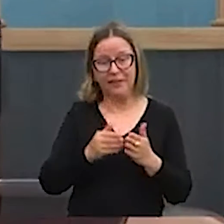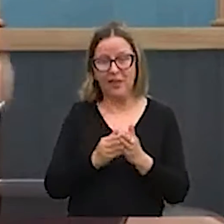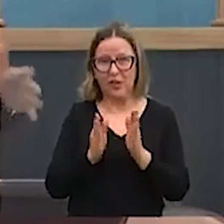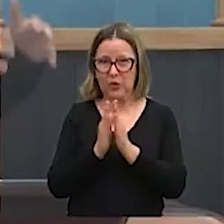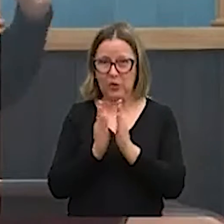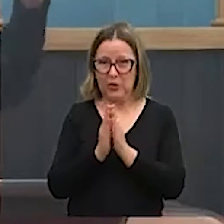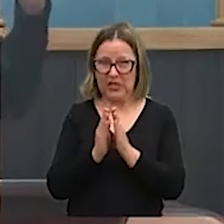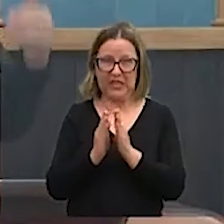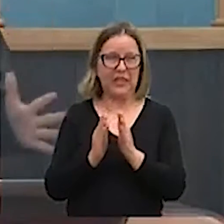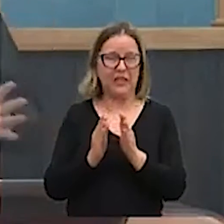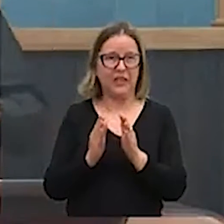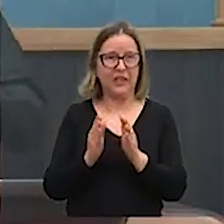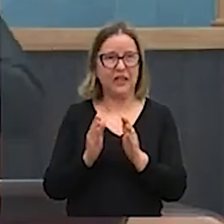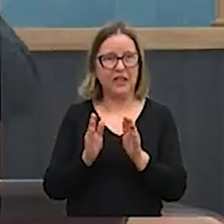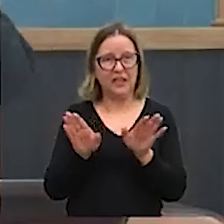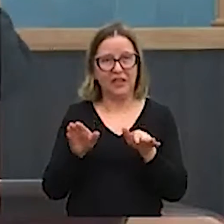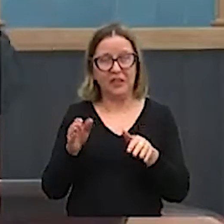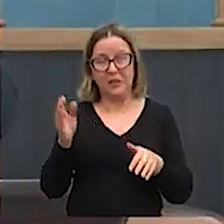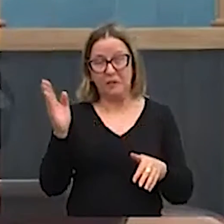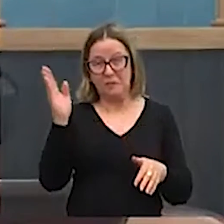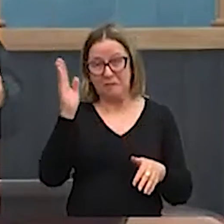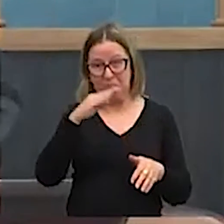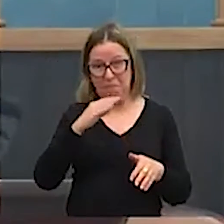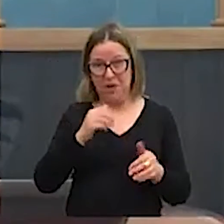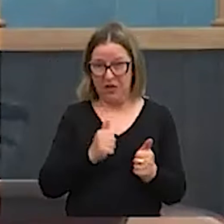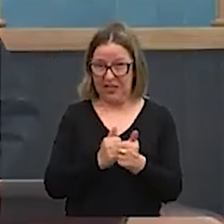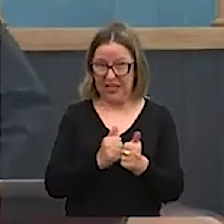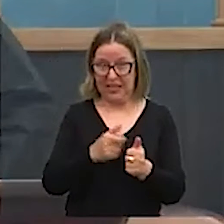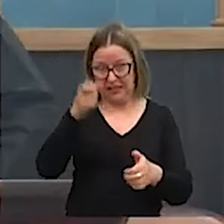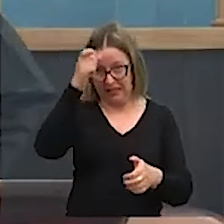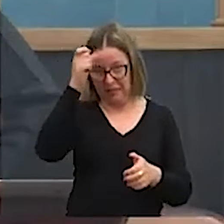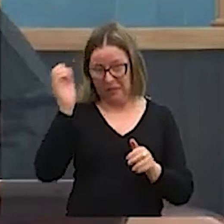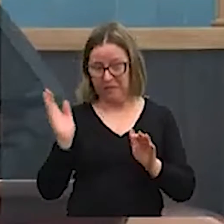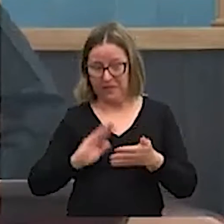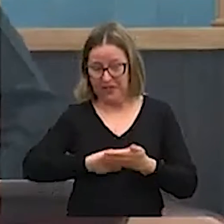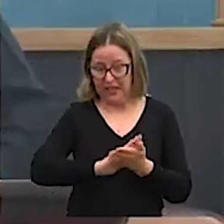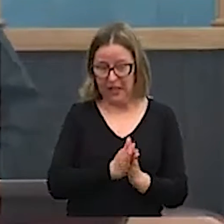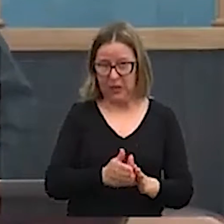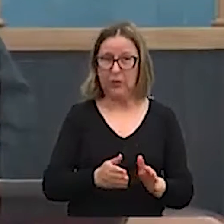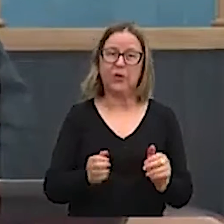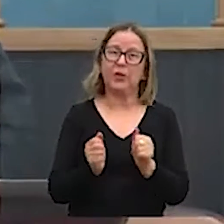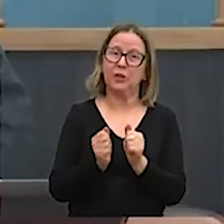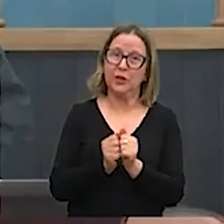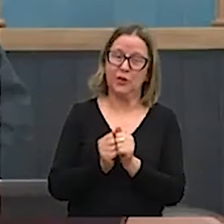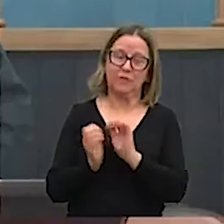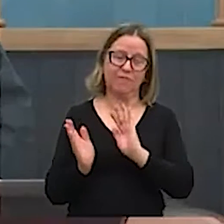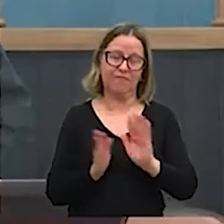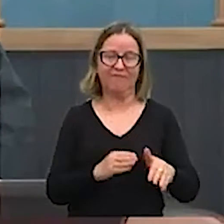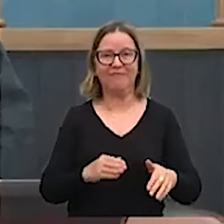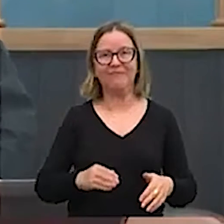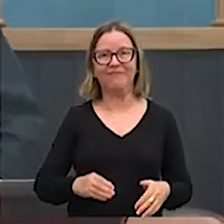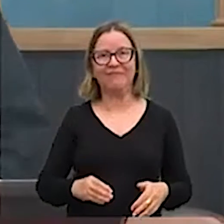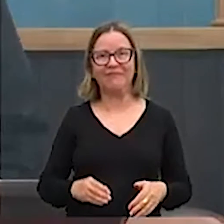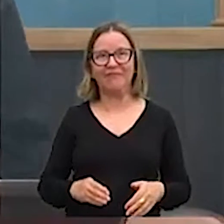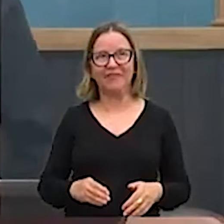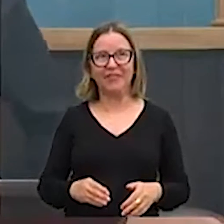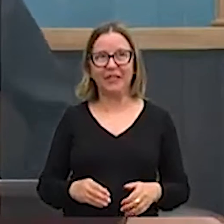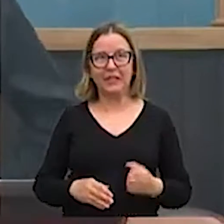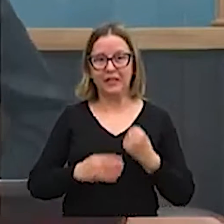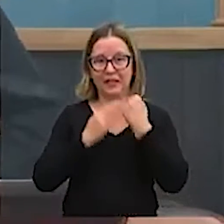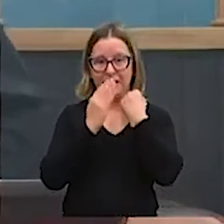ele pôs à execração os principados e as potestades. A sentença ainda não